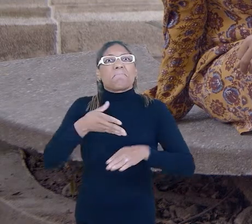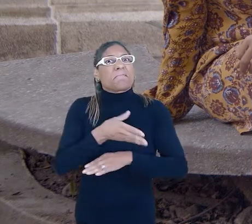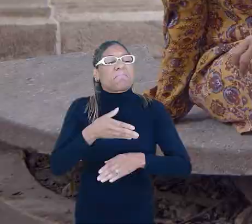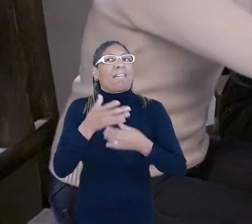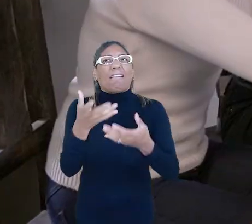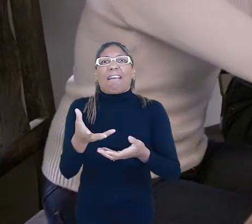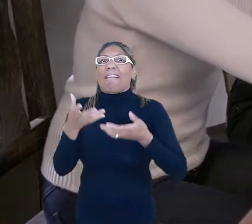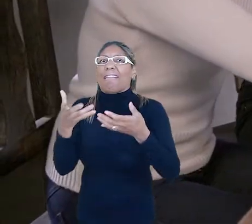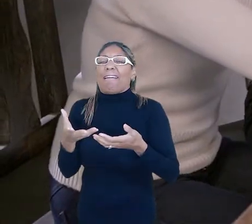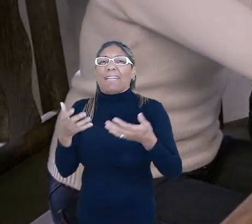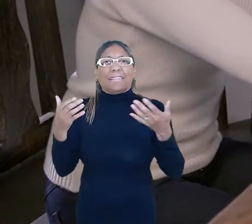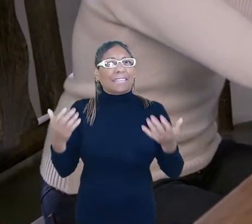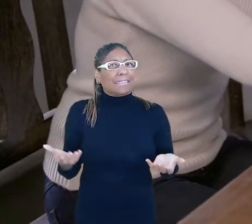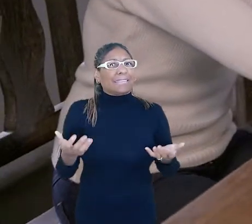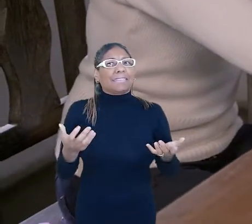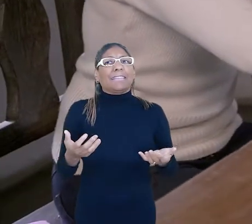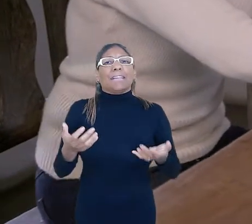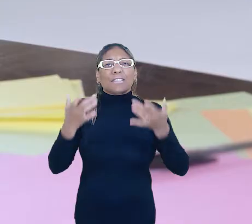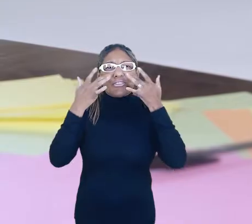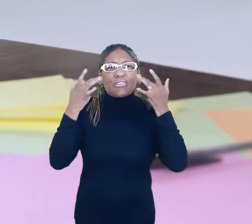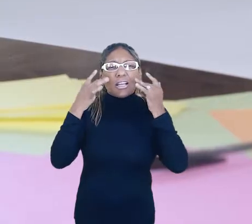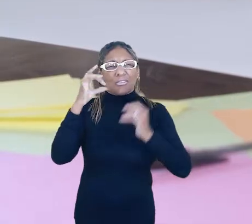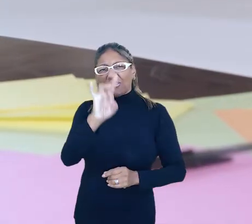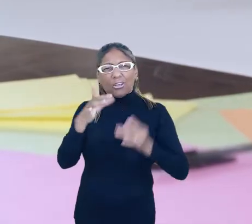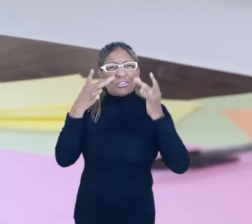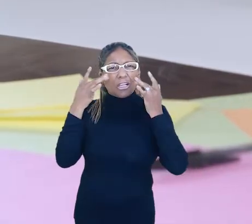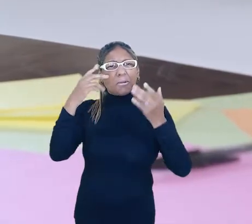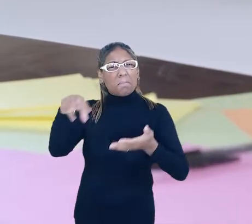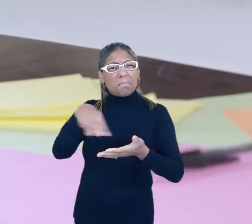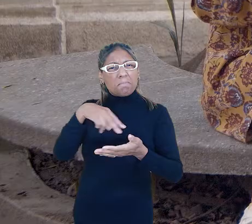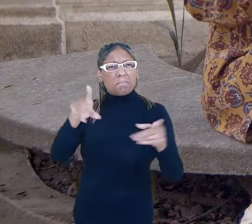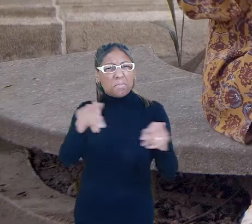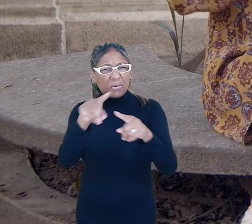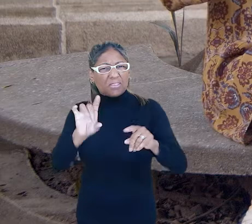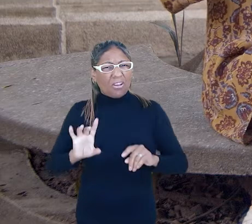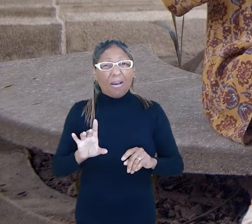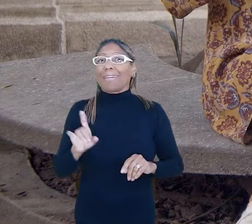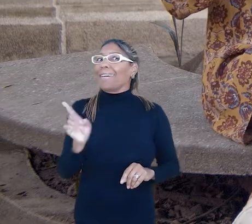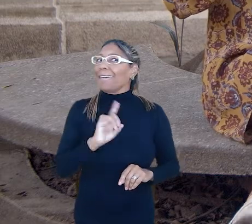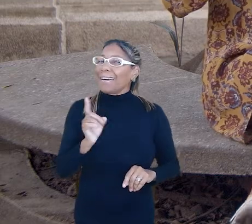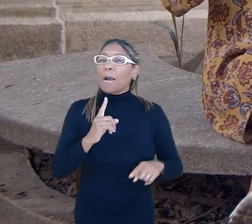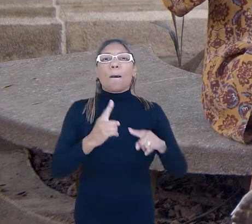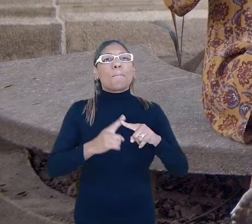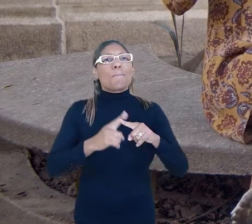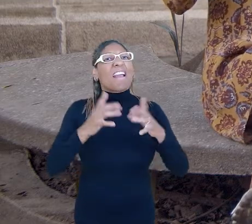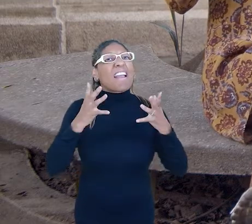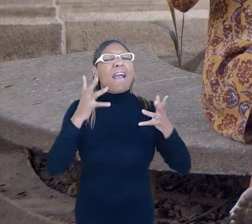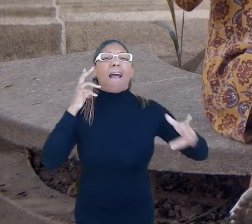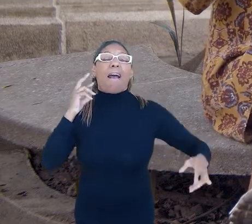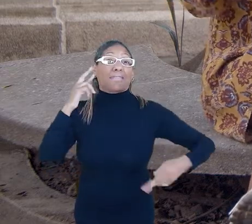faz muito sentido para elas. Nunca era o teatro só pelo teatro, a música só pela música, mas era pela